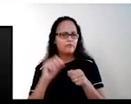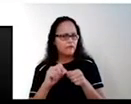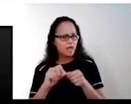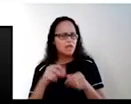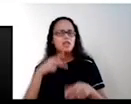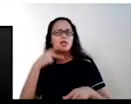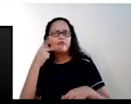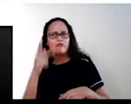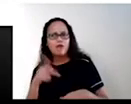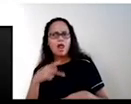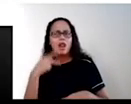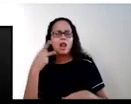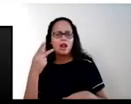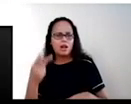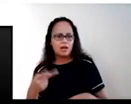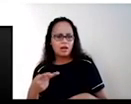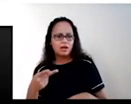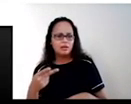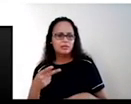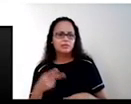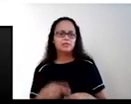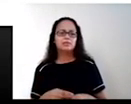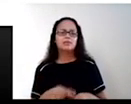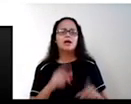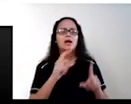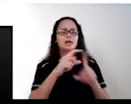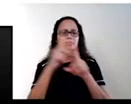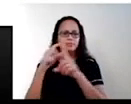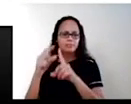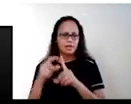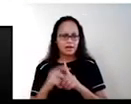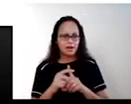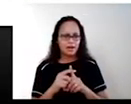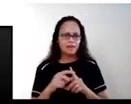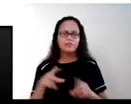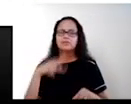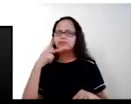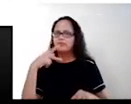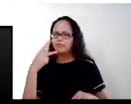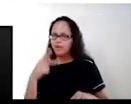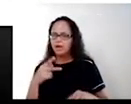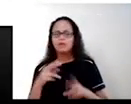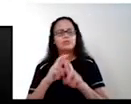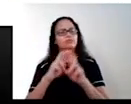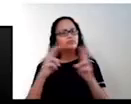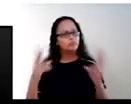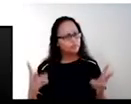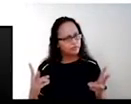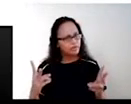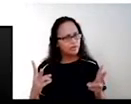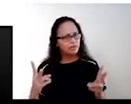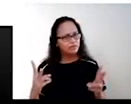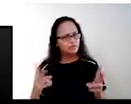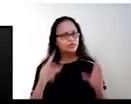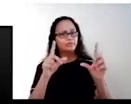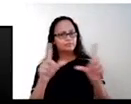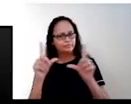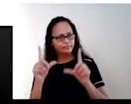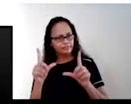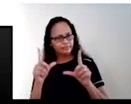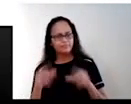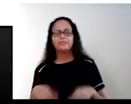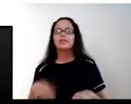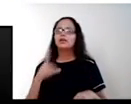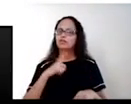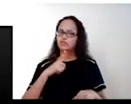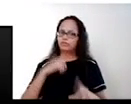pronunciadas. Muitas das palavras que hoje as pessoas pronunciam de uma forma diferente da norma padrão, elas tiveram também essa influência